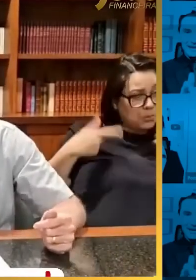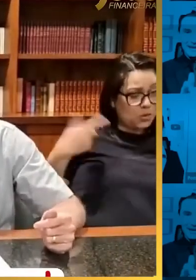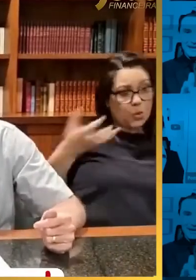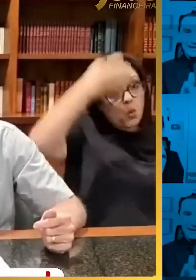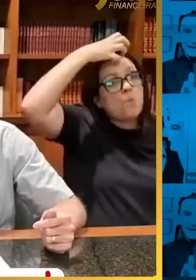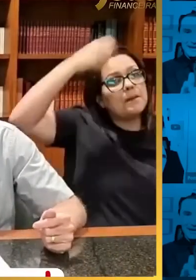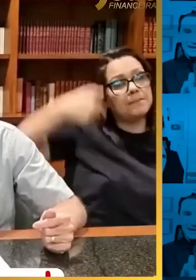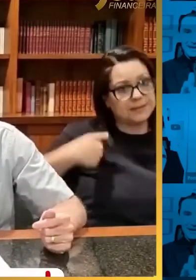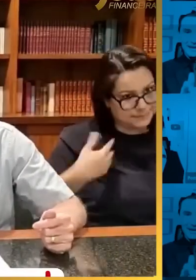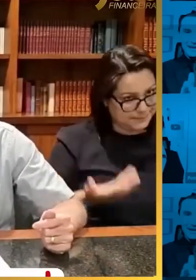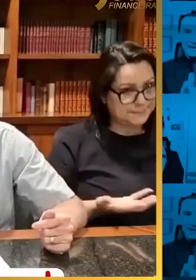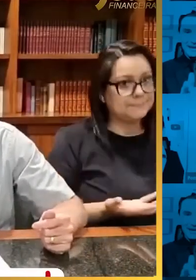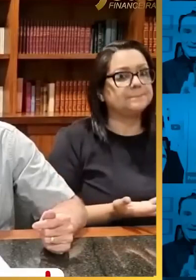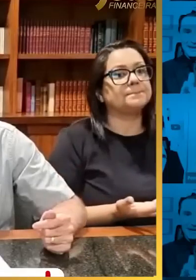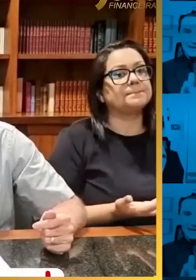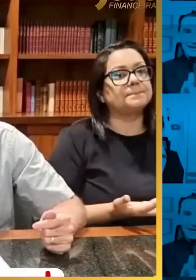o responsável